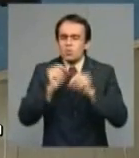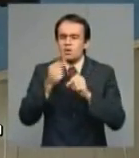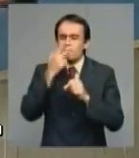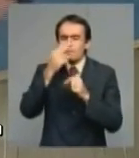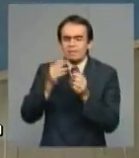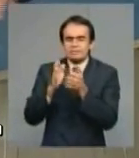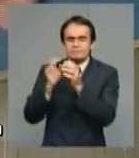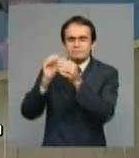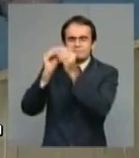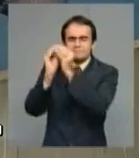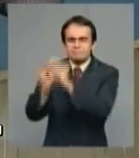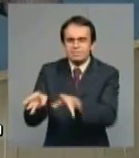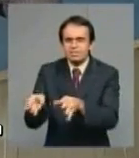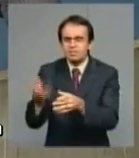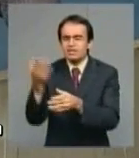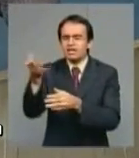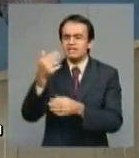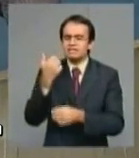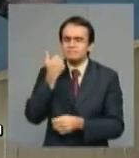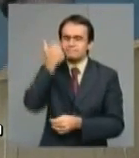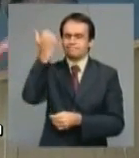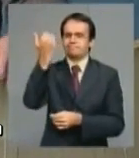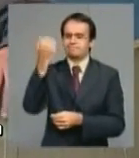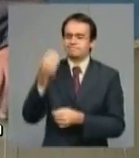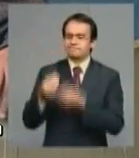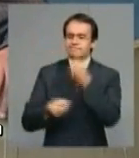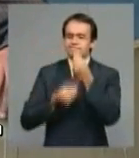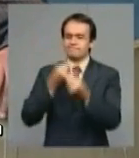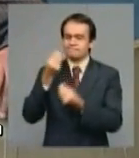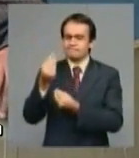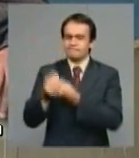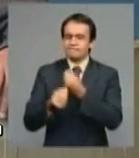desídia, a falta de vergonha na cara.